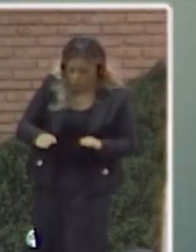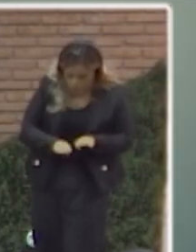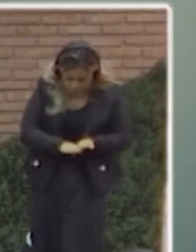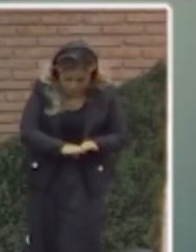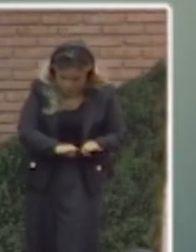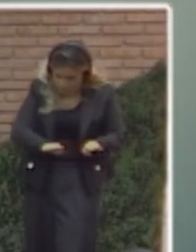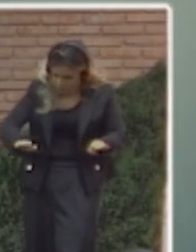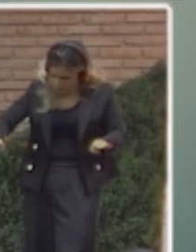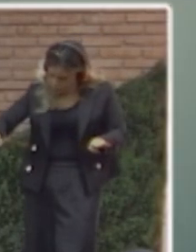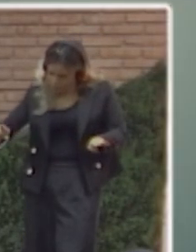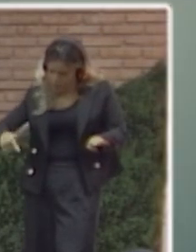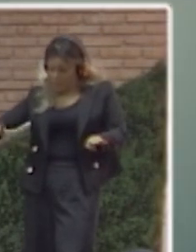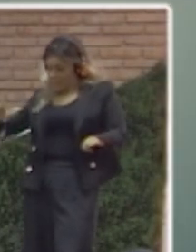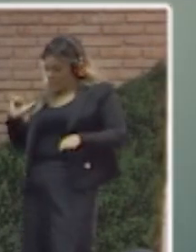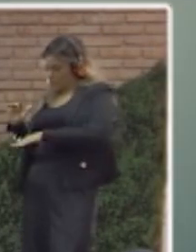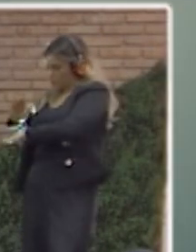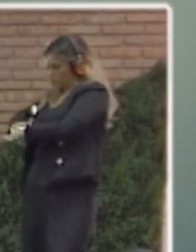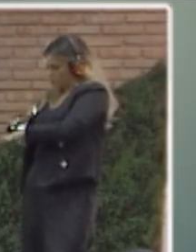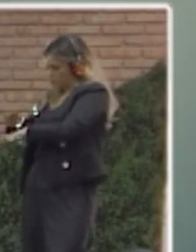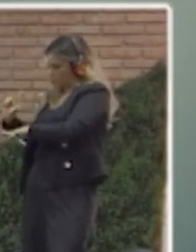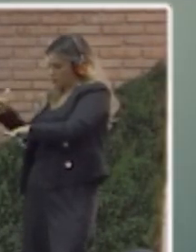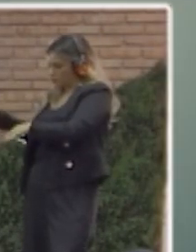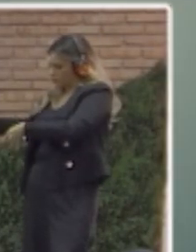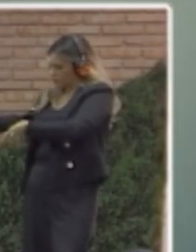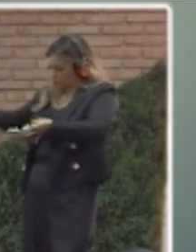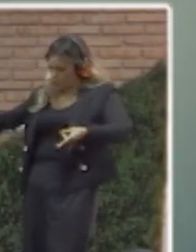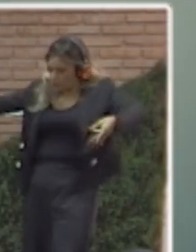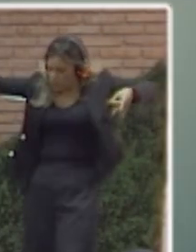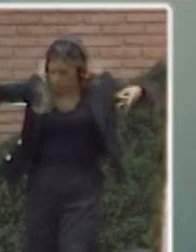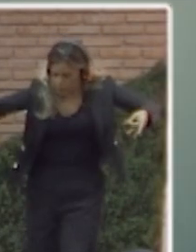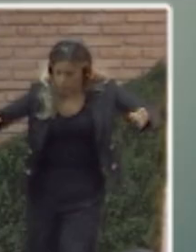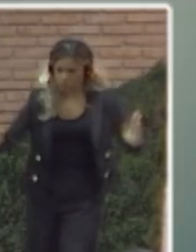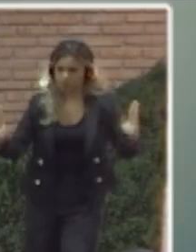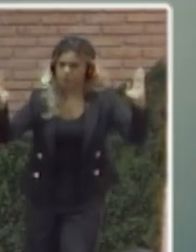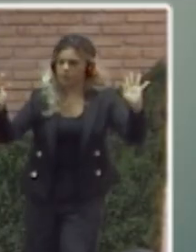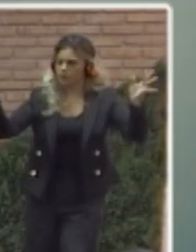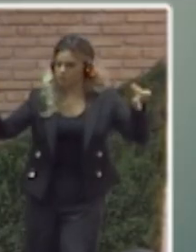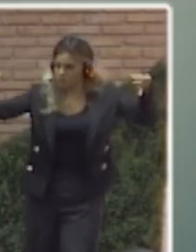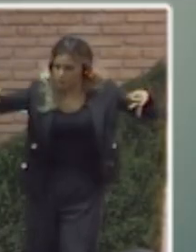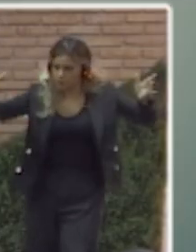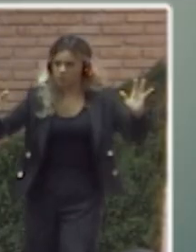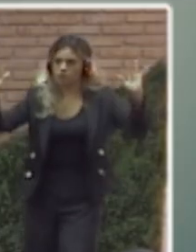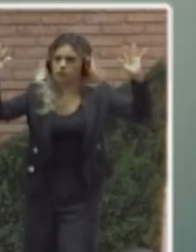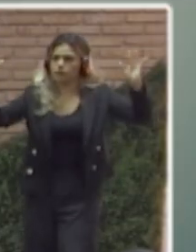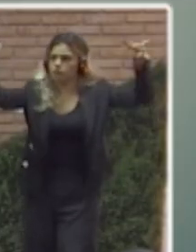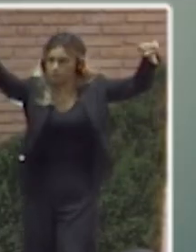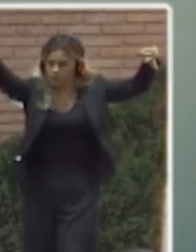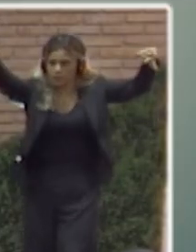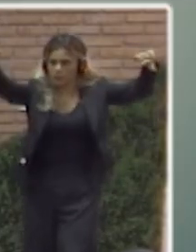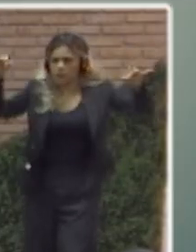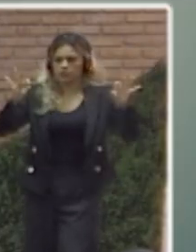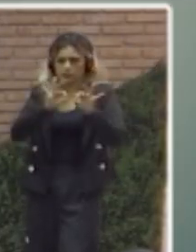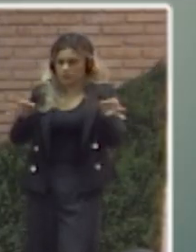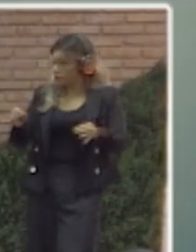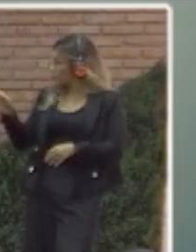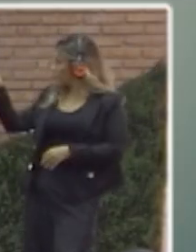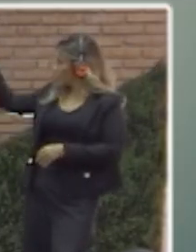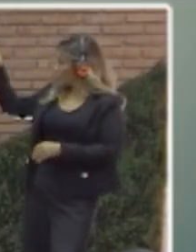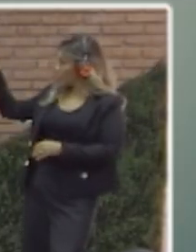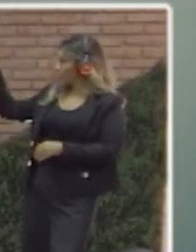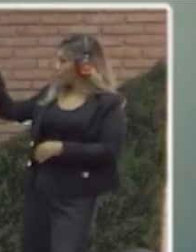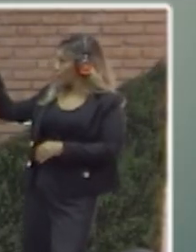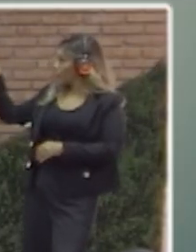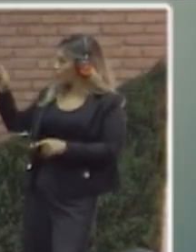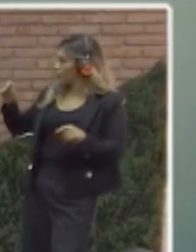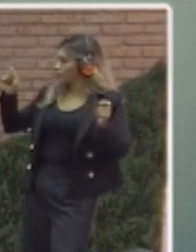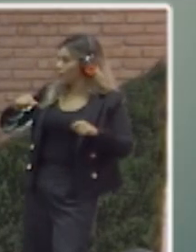eram pré-fabricadas e depois colocadas no lugar e concretadas junto com a laje. Aqui,